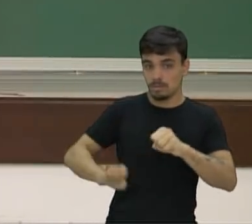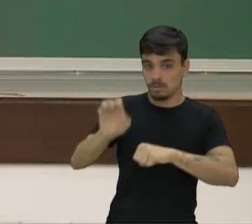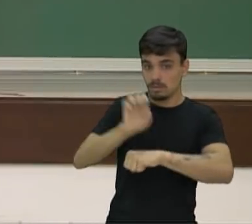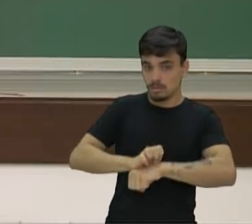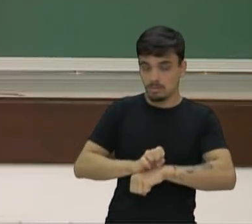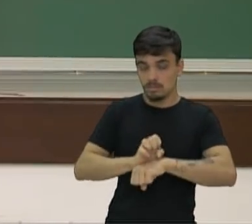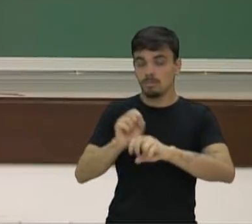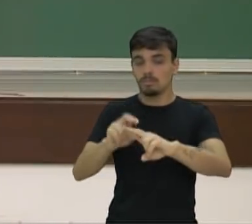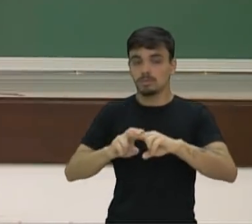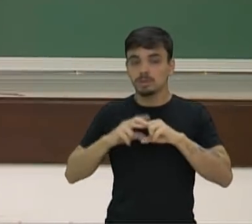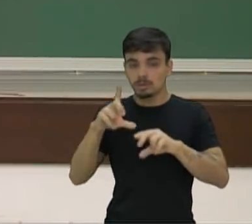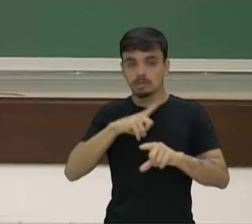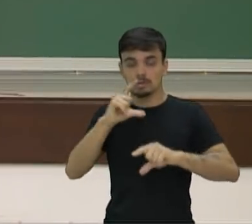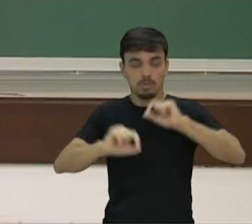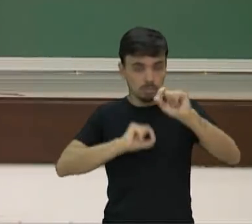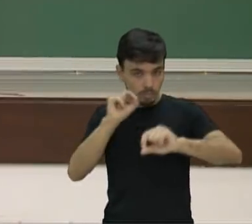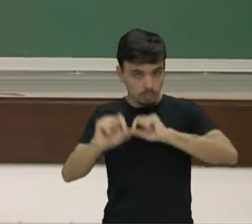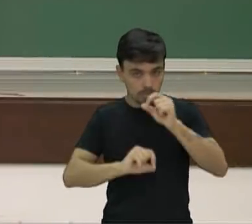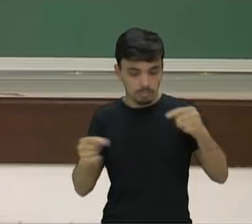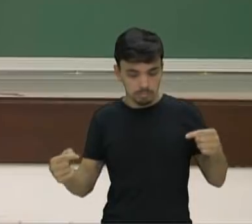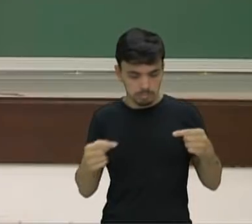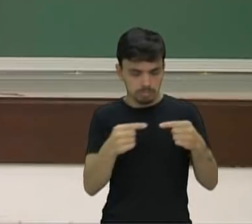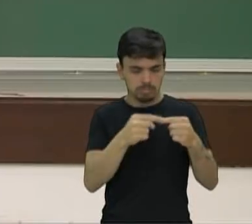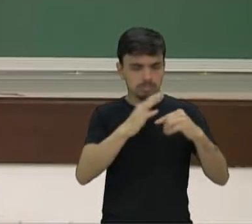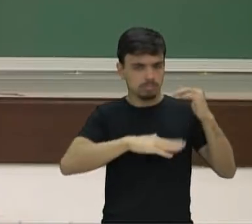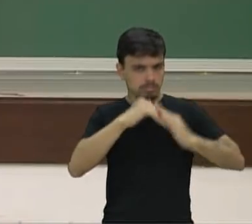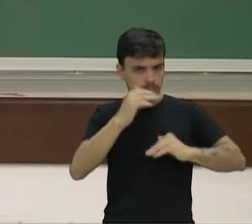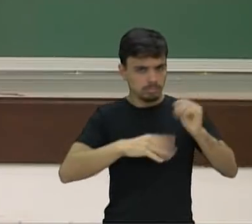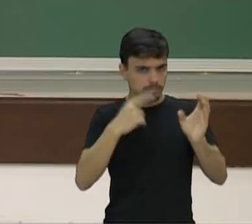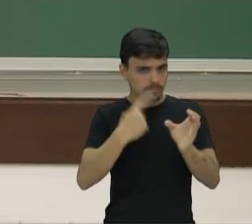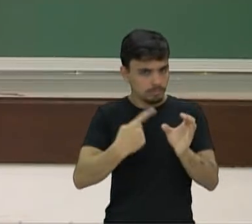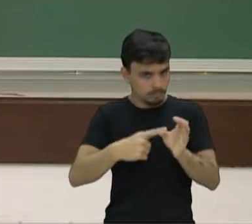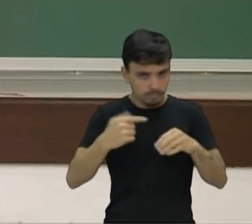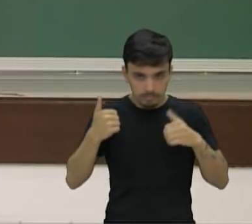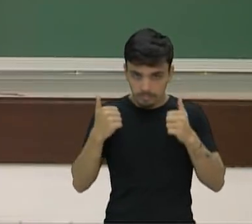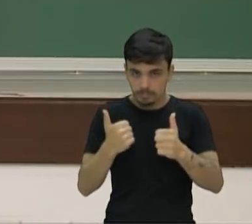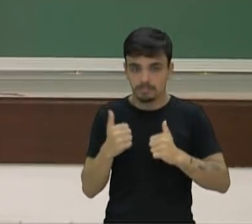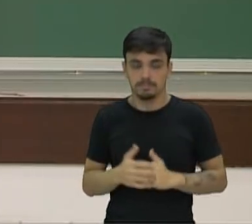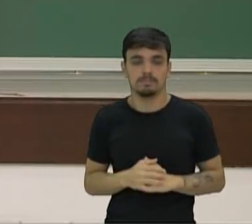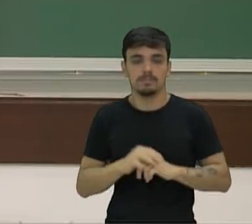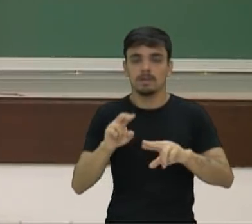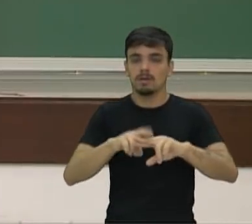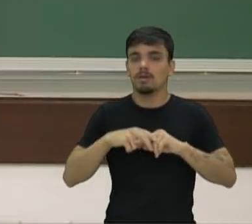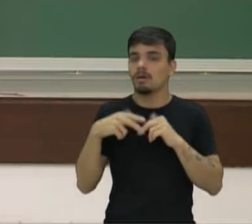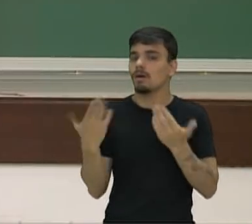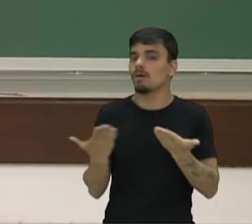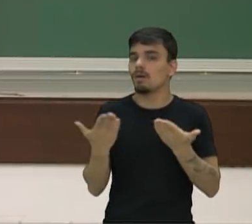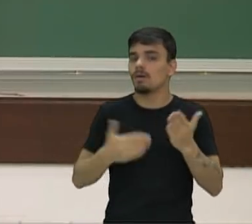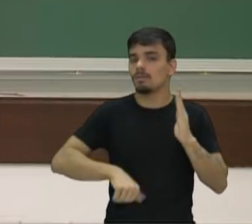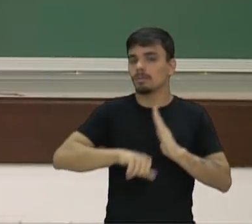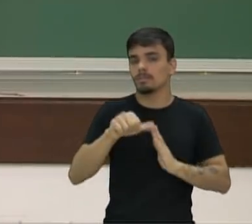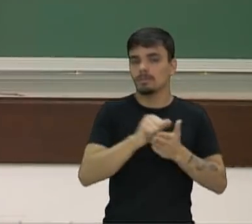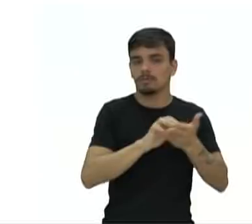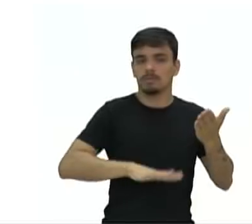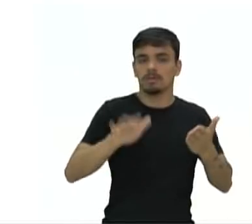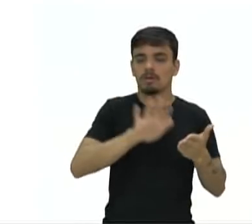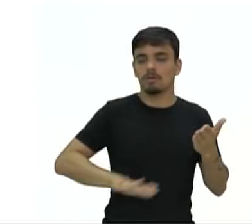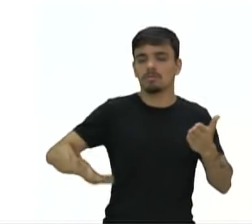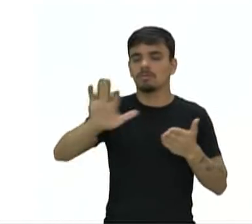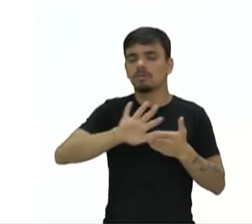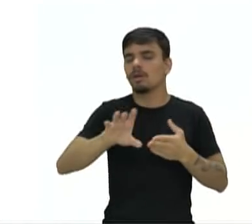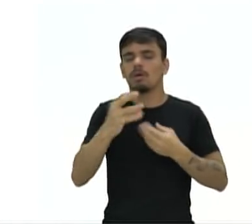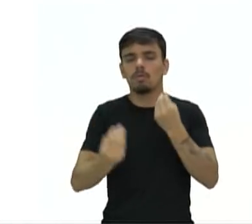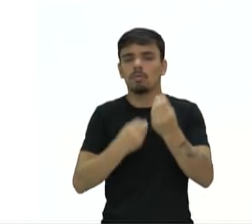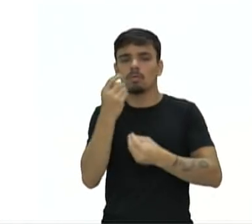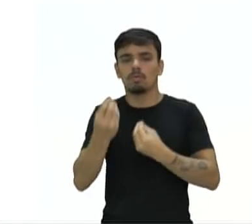eles tinham que, inclusive, estar ligado à produtividade da cidade. Primeira atividade, de modo geral, como que era